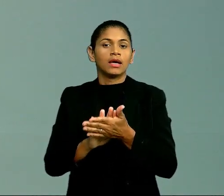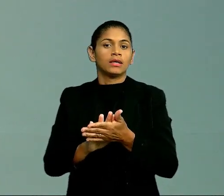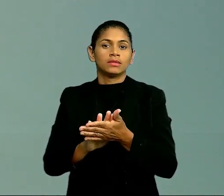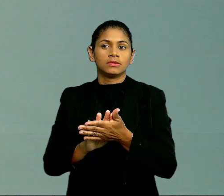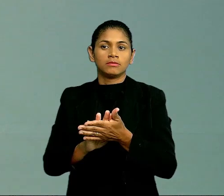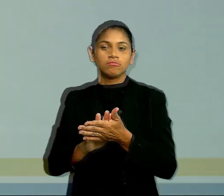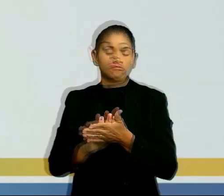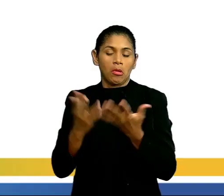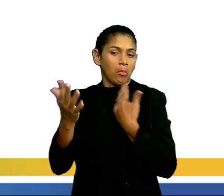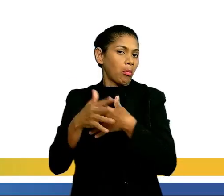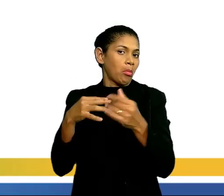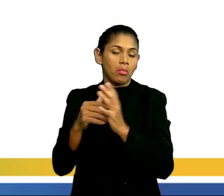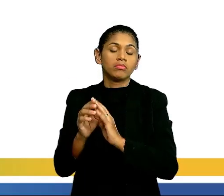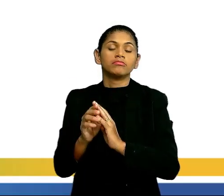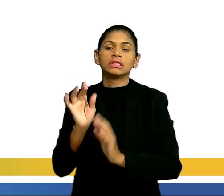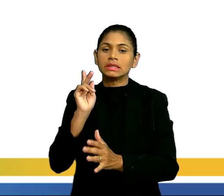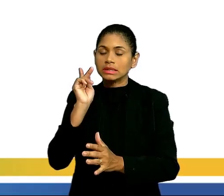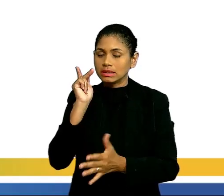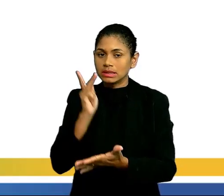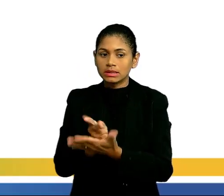ali por trás.